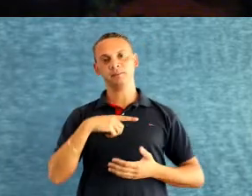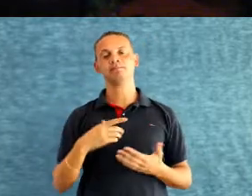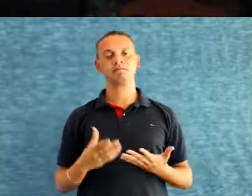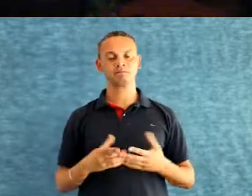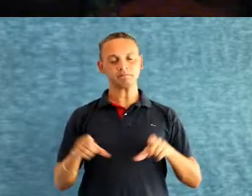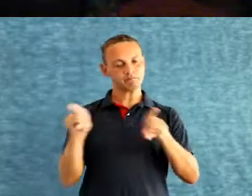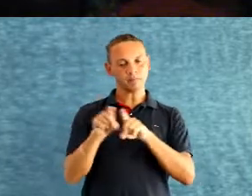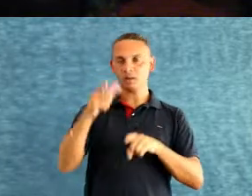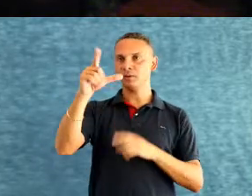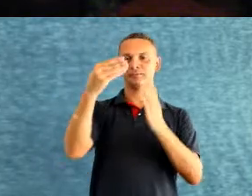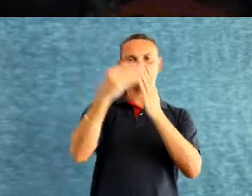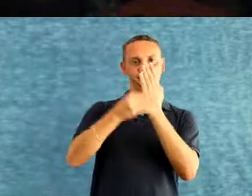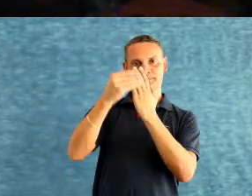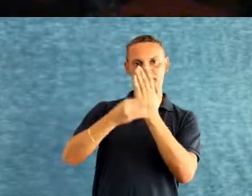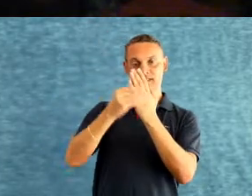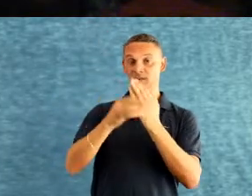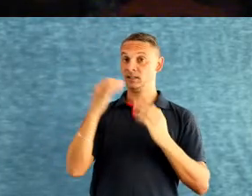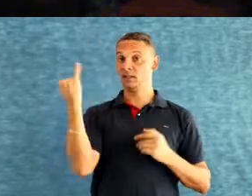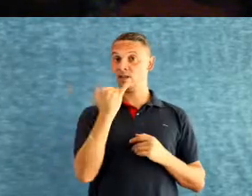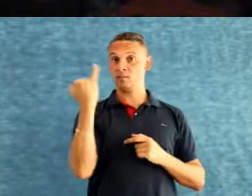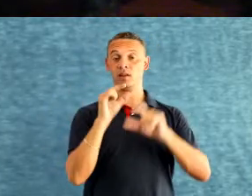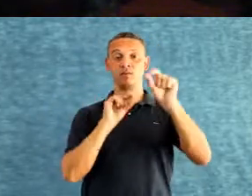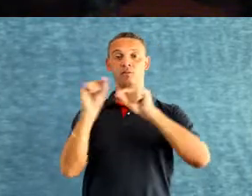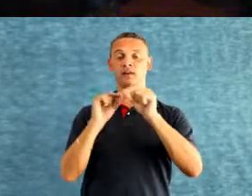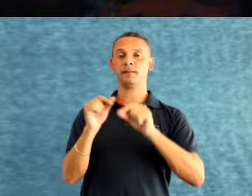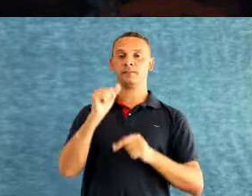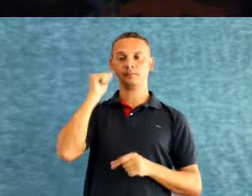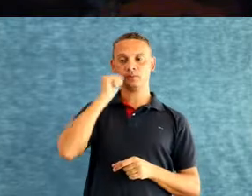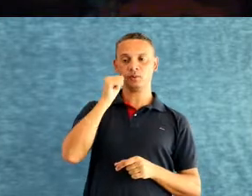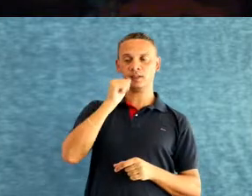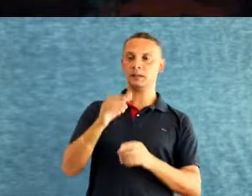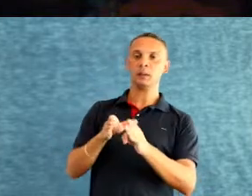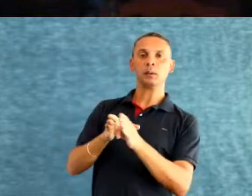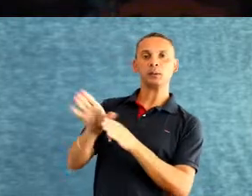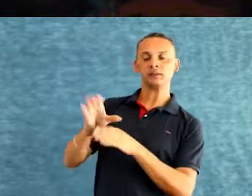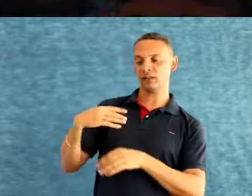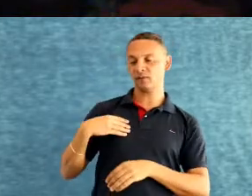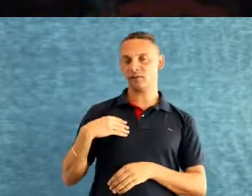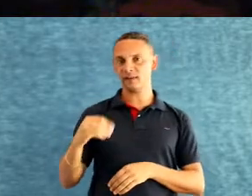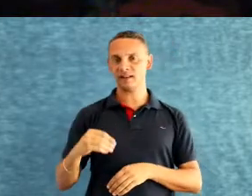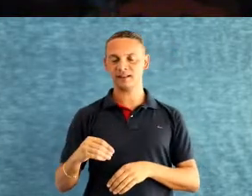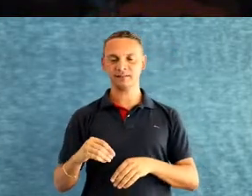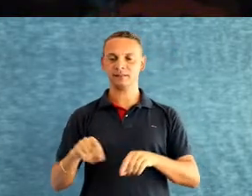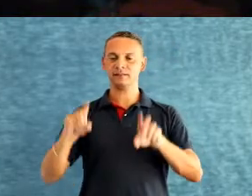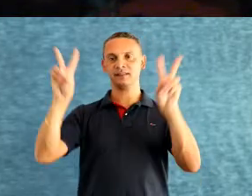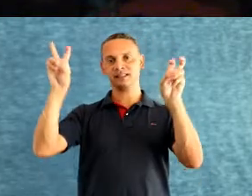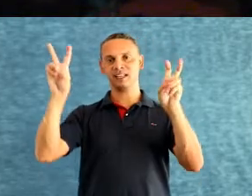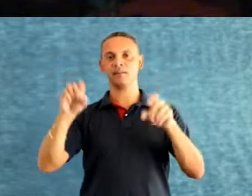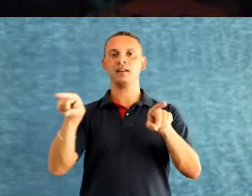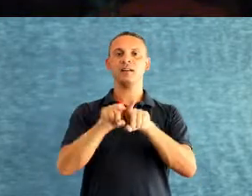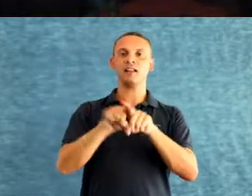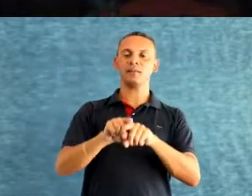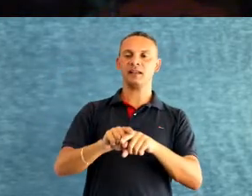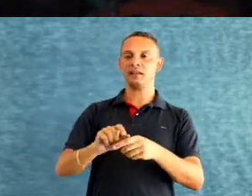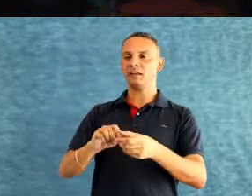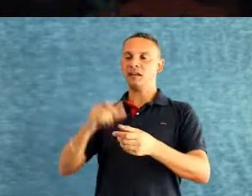Também, em outros livros, ela destaca a importância da mulher, como Conselhos à Minha Filha, de 42, Opúsculo Humanitário,